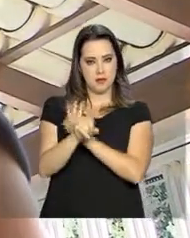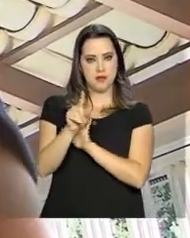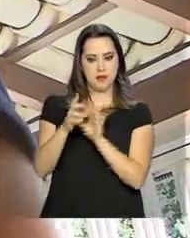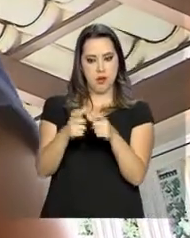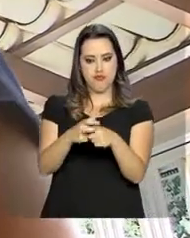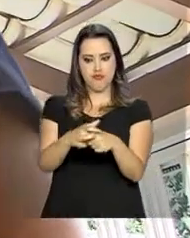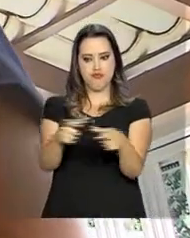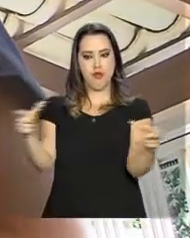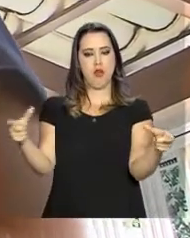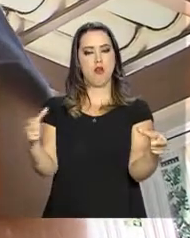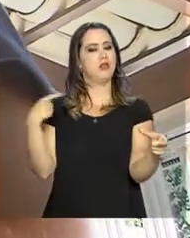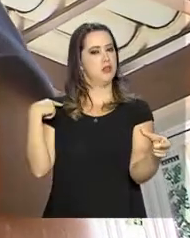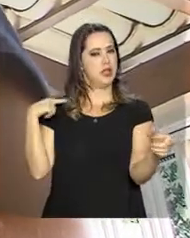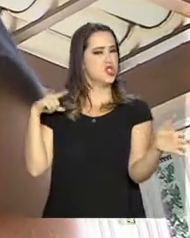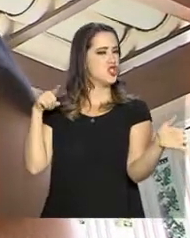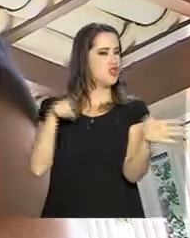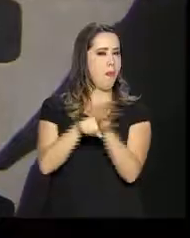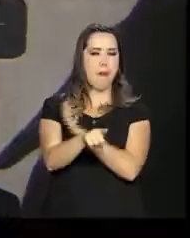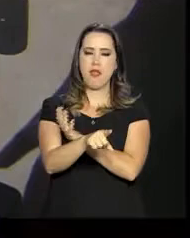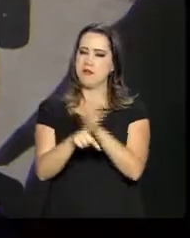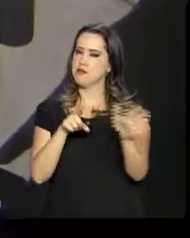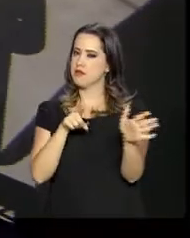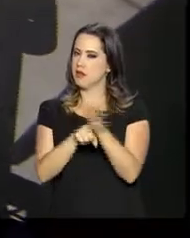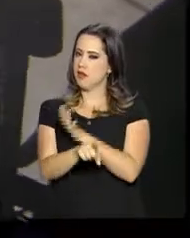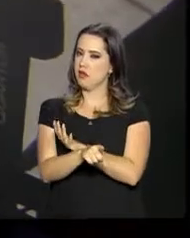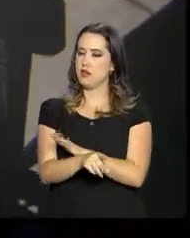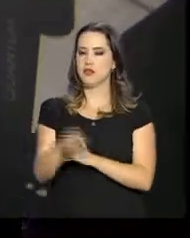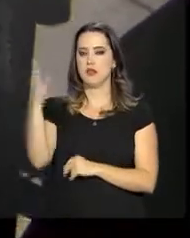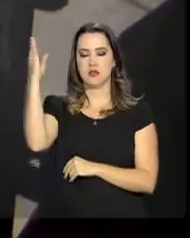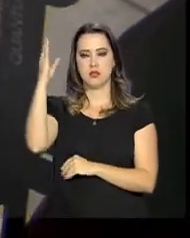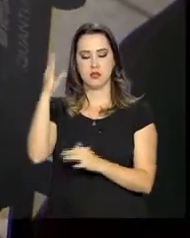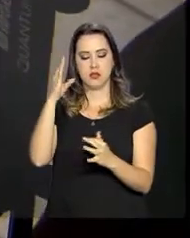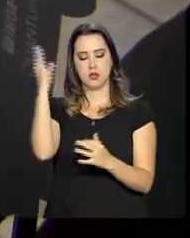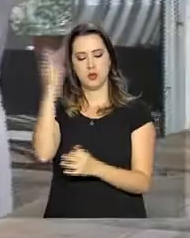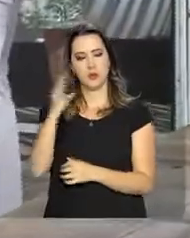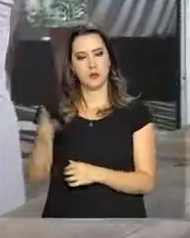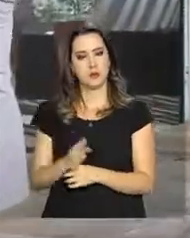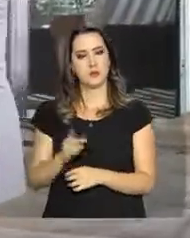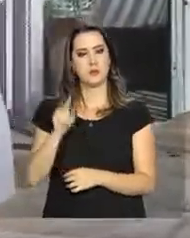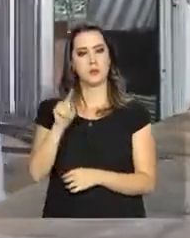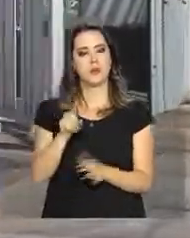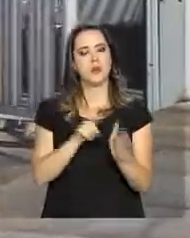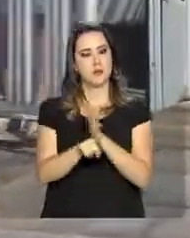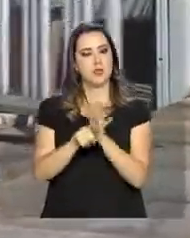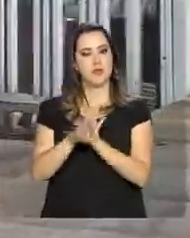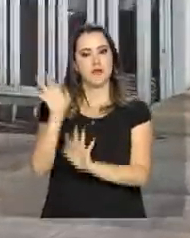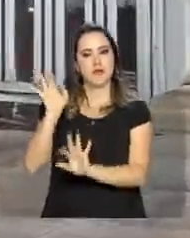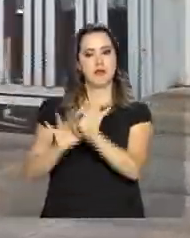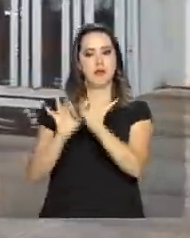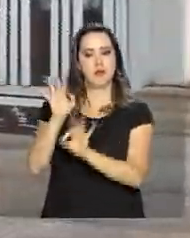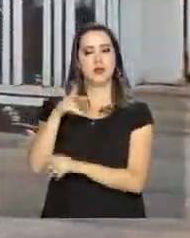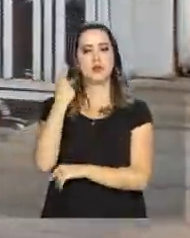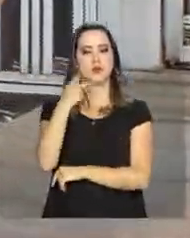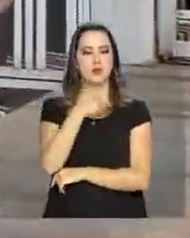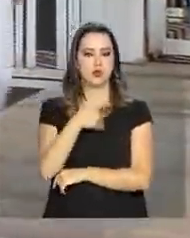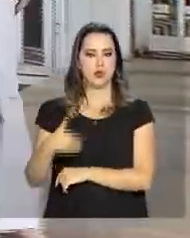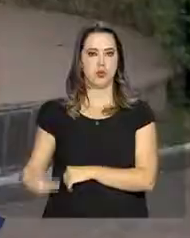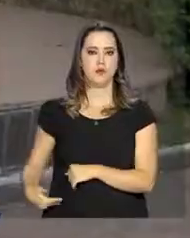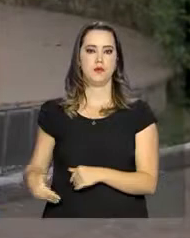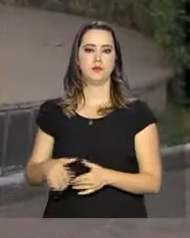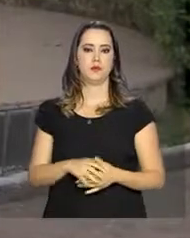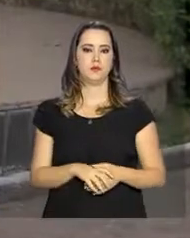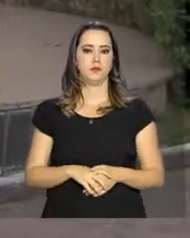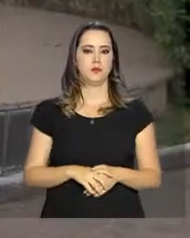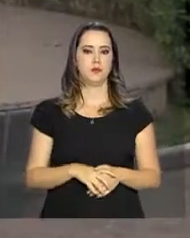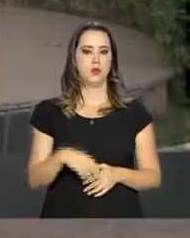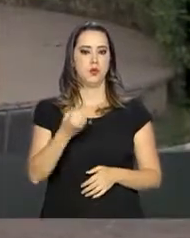maior operação de recenseamento do país. É desta pesquisa, por exemplo, que são elaboradas as políticas públicas. Os